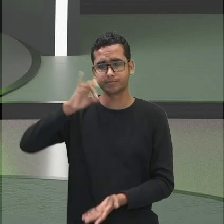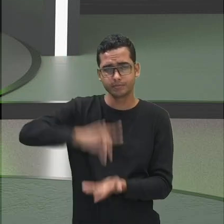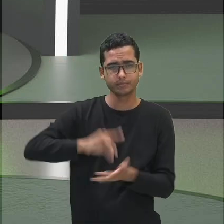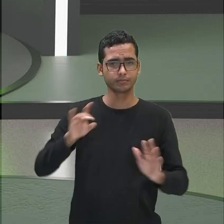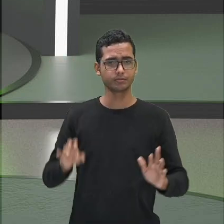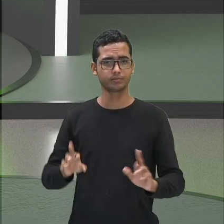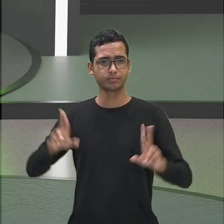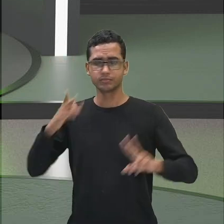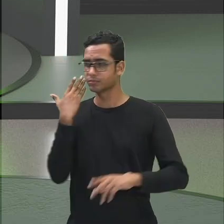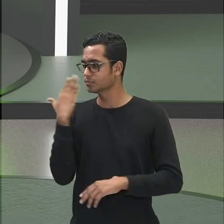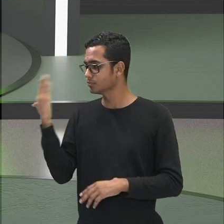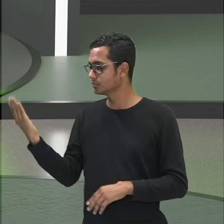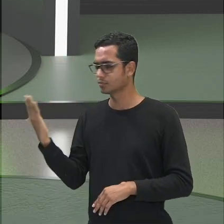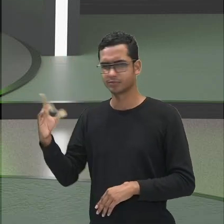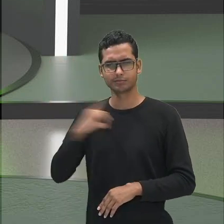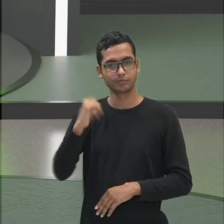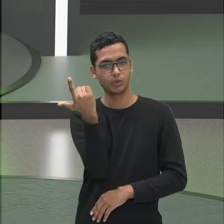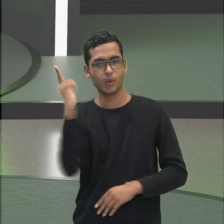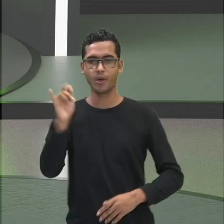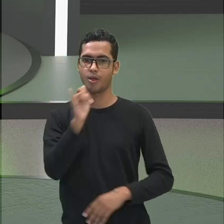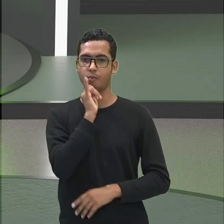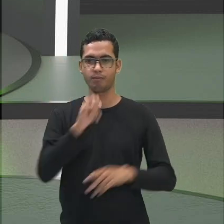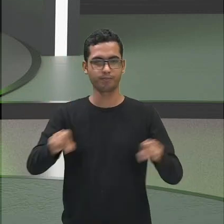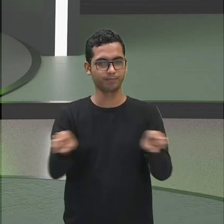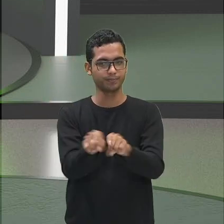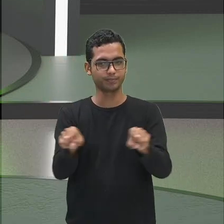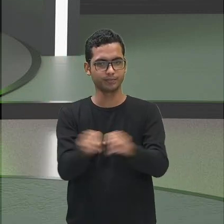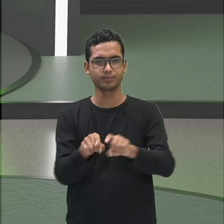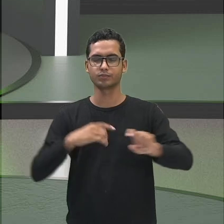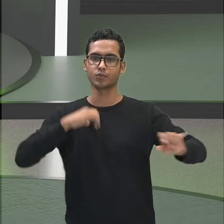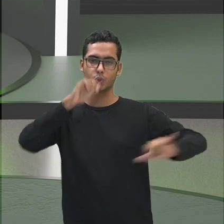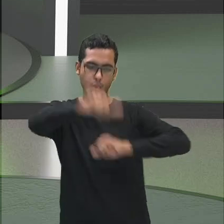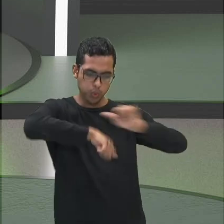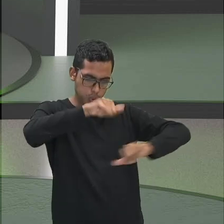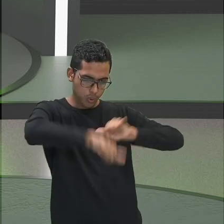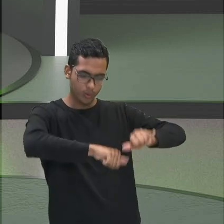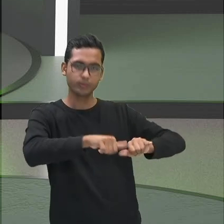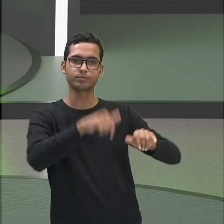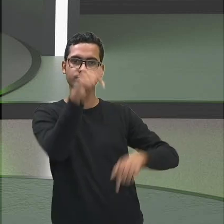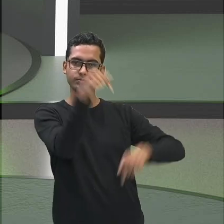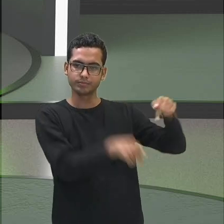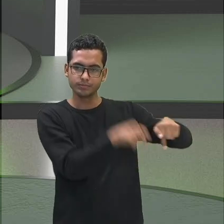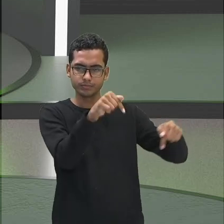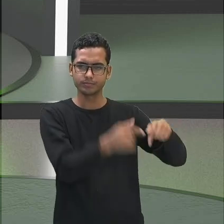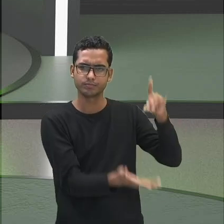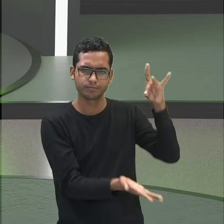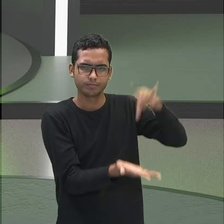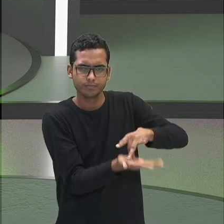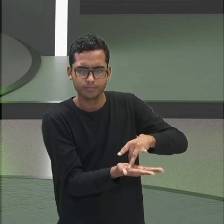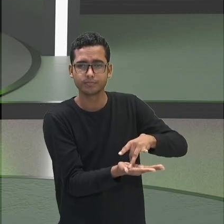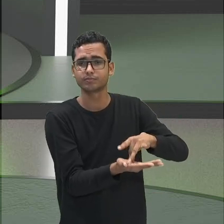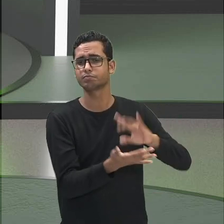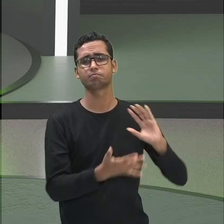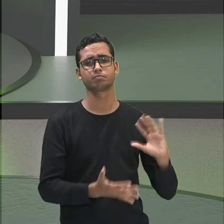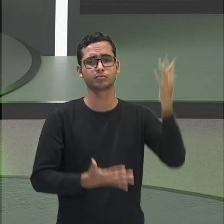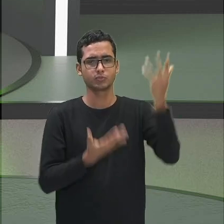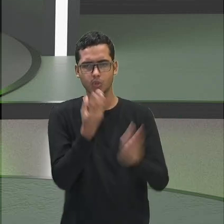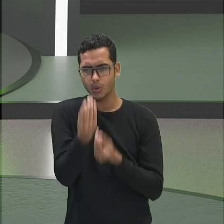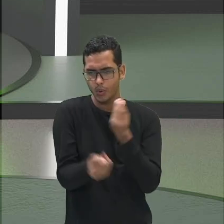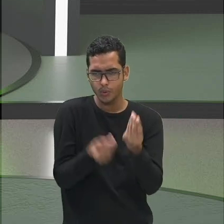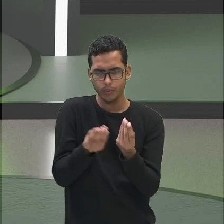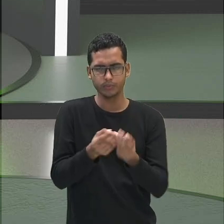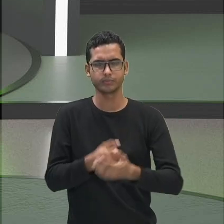baixas, nós temos outros exemplos de reações químicas que ocorrem de